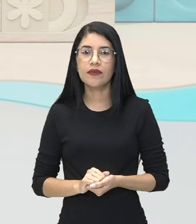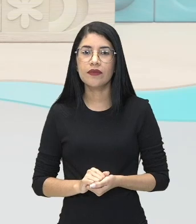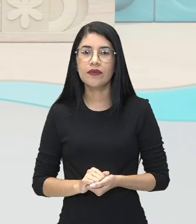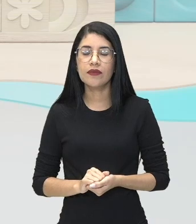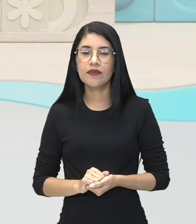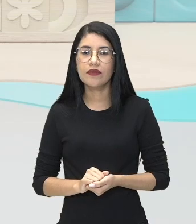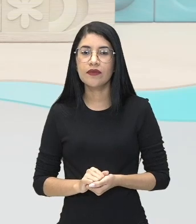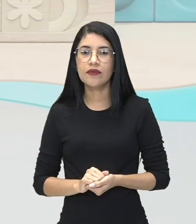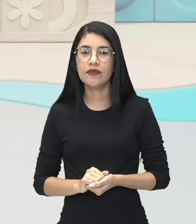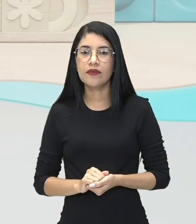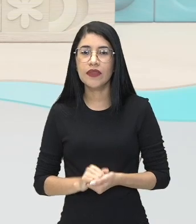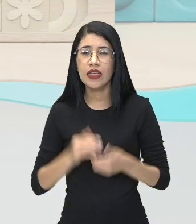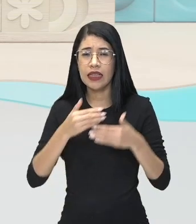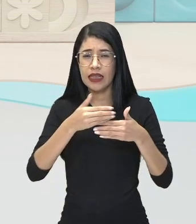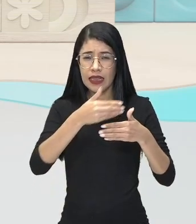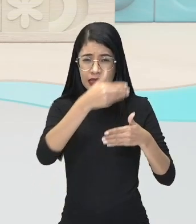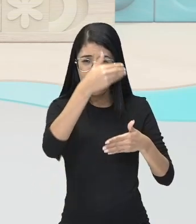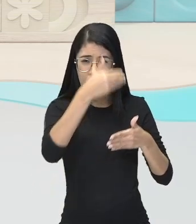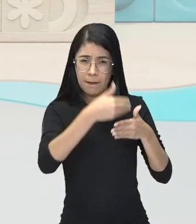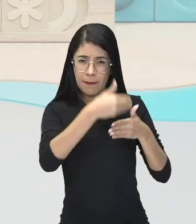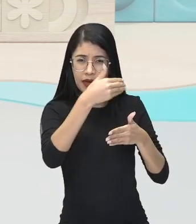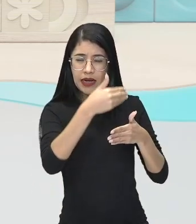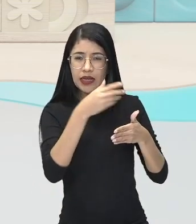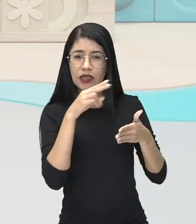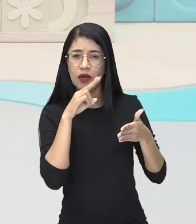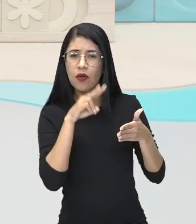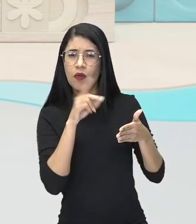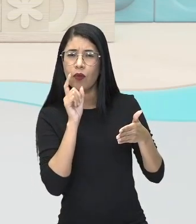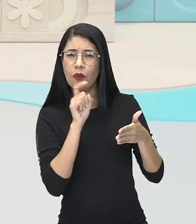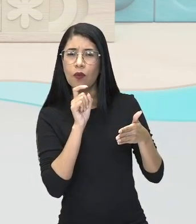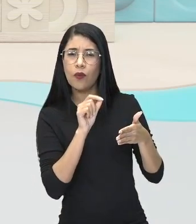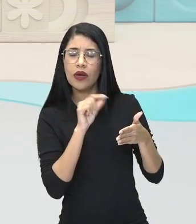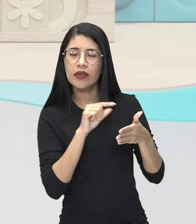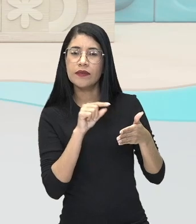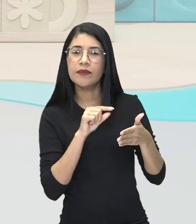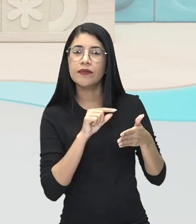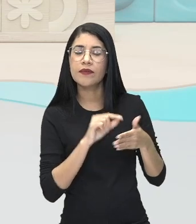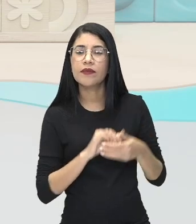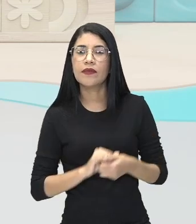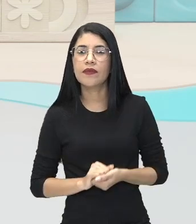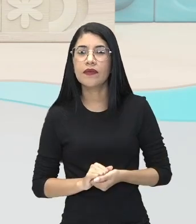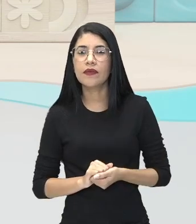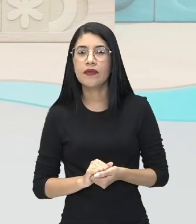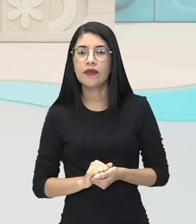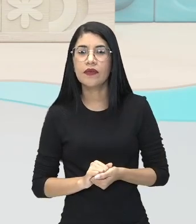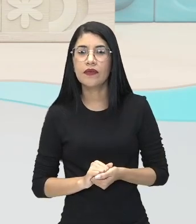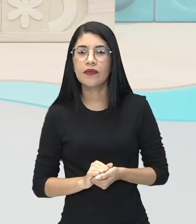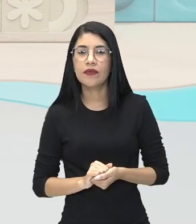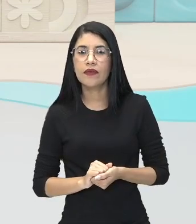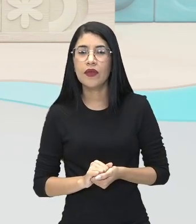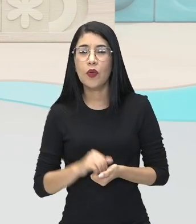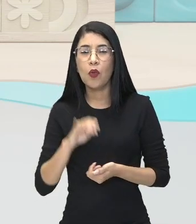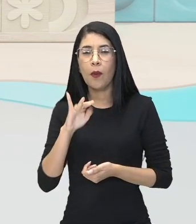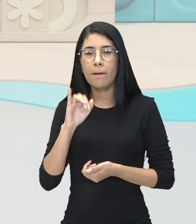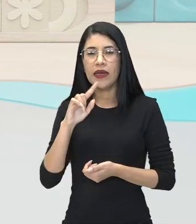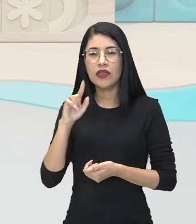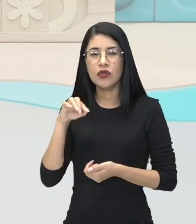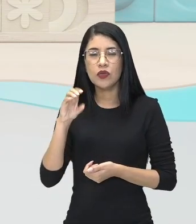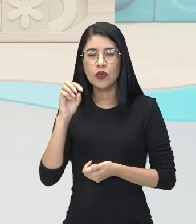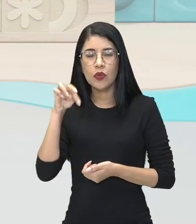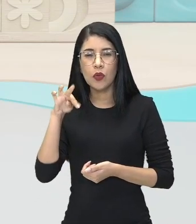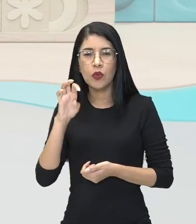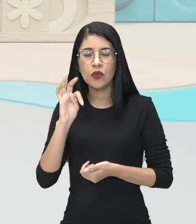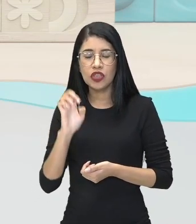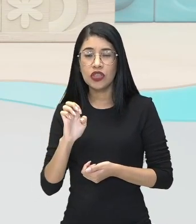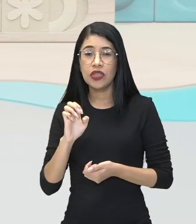caverna, bem aqui aparece um pedaço, tá? de um bisonte, né, que ele